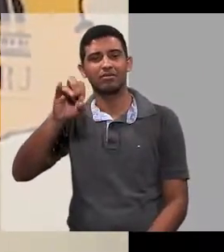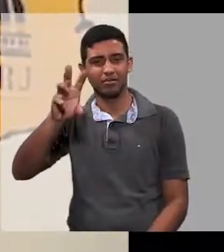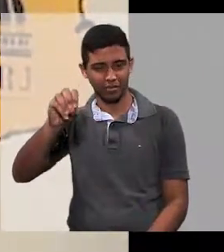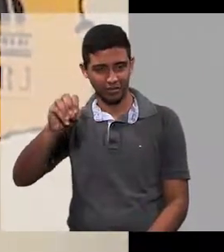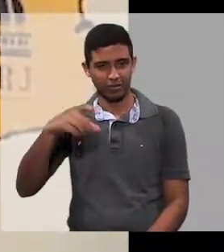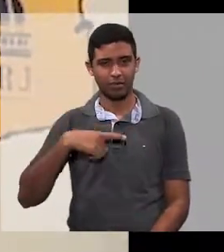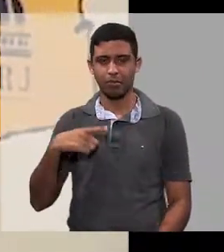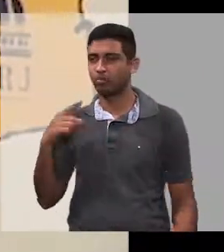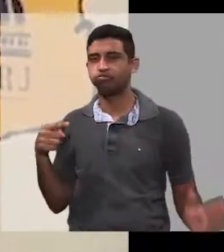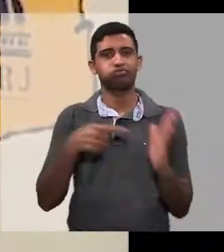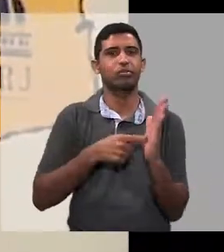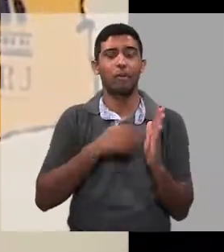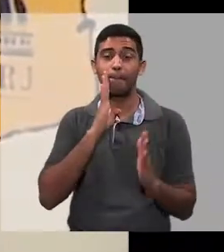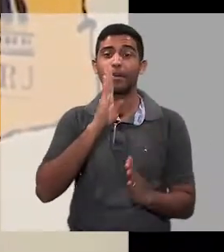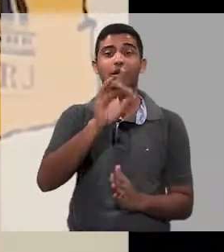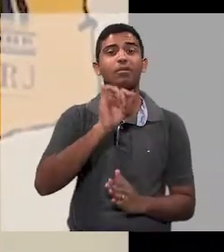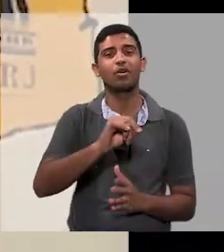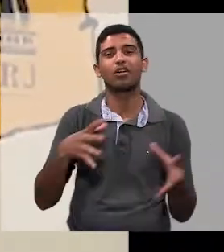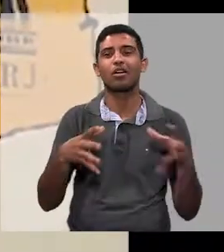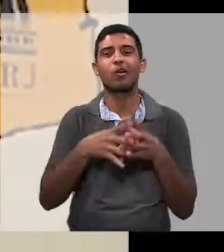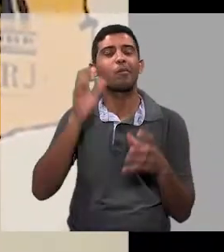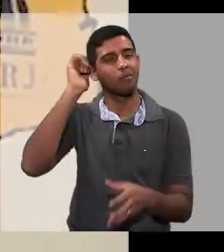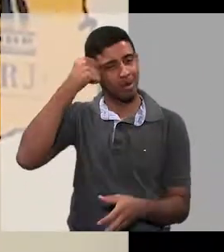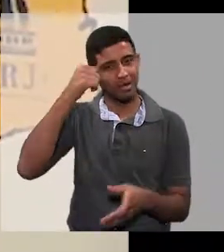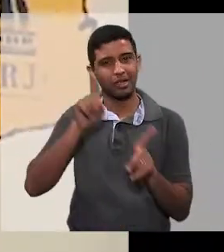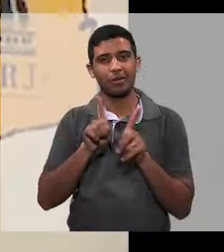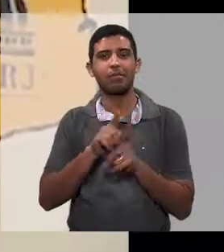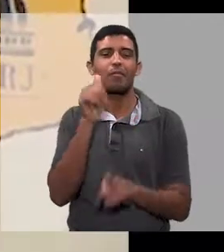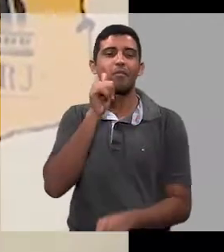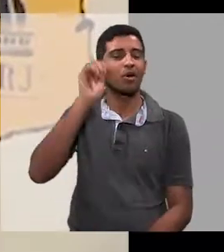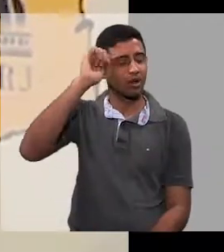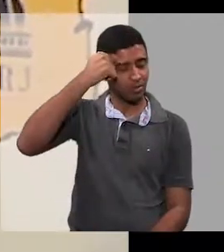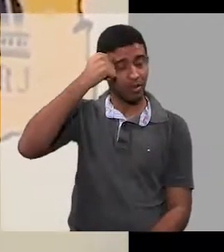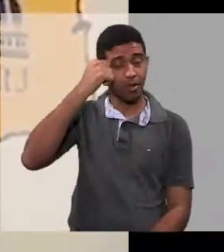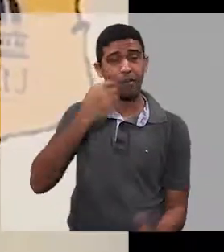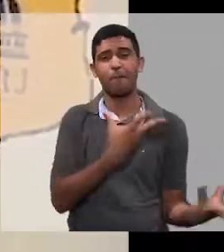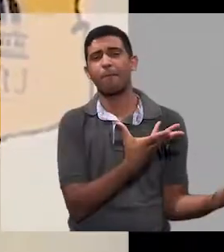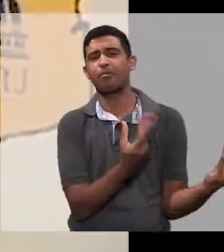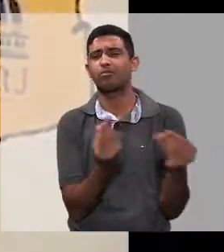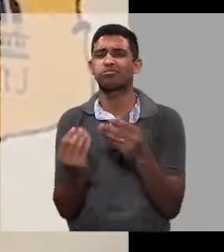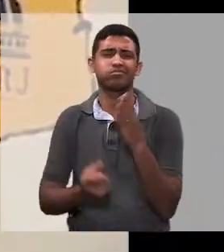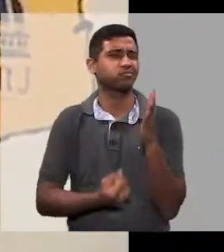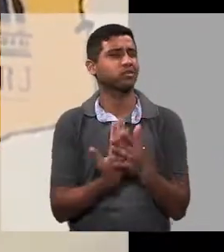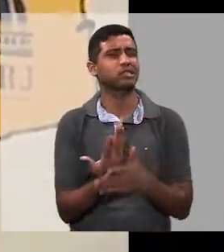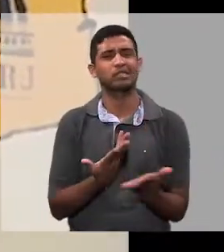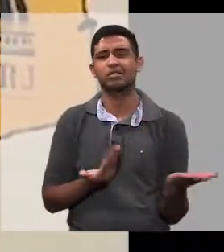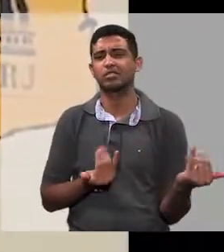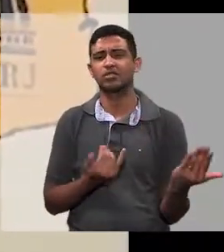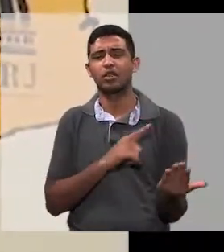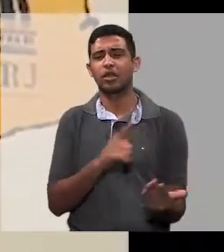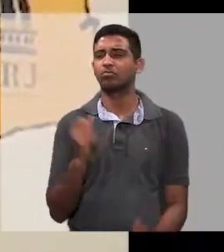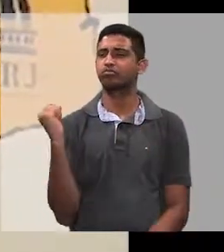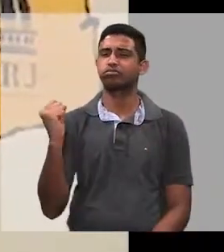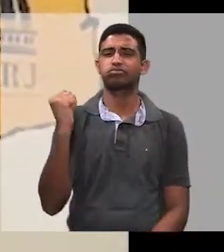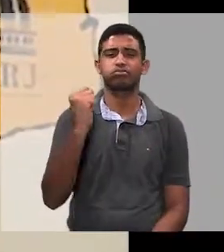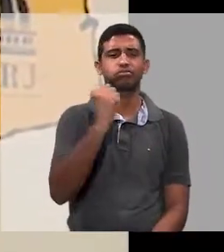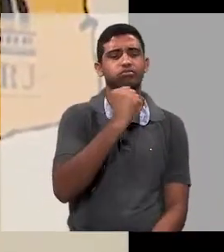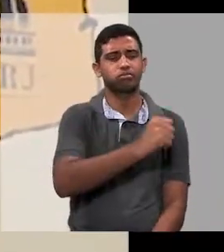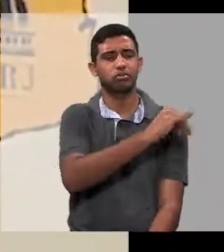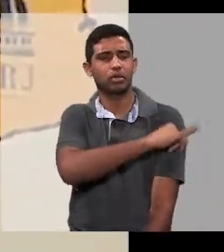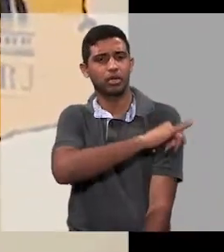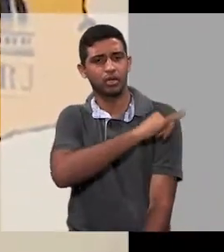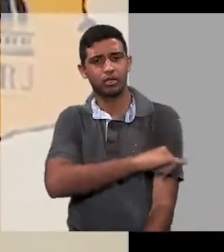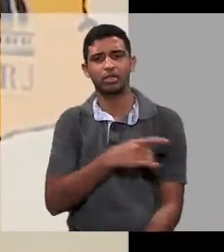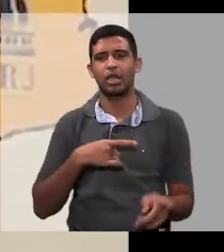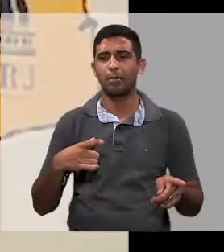muito diretamente o povo negro, as mulheres negras, sem falar na grande quantidade de jovens negros de origem popular que são assassinados, né, no Rio de